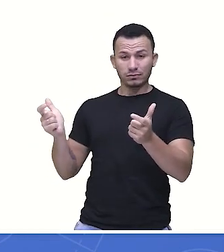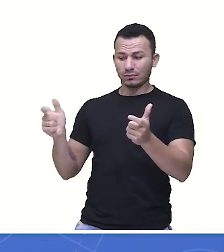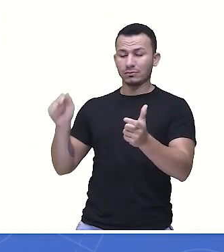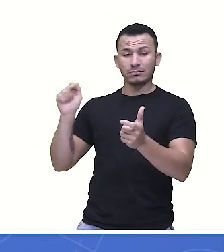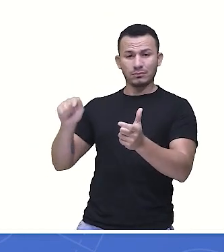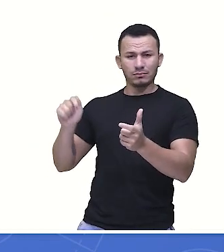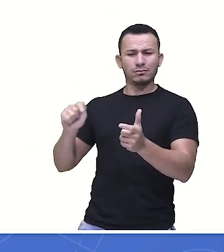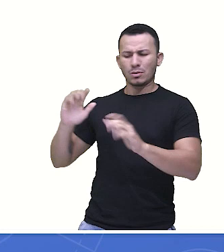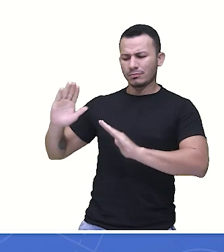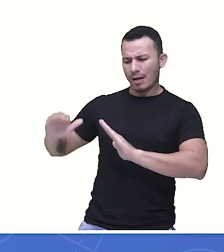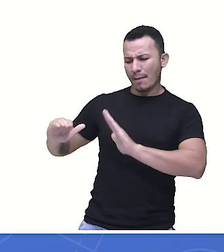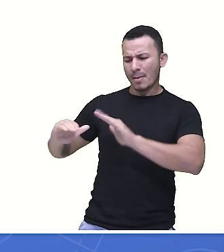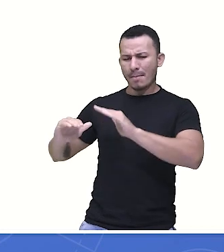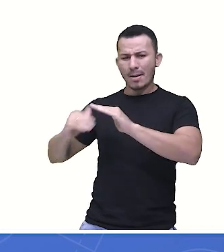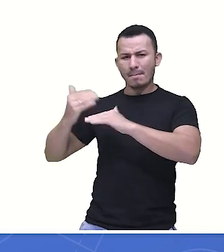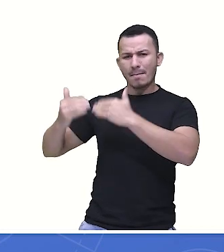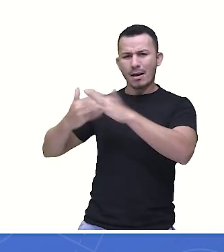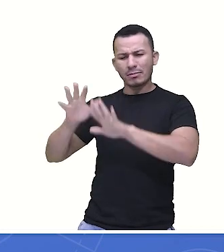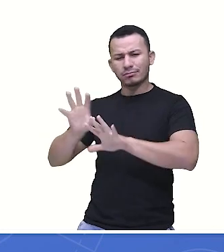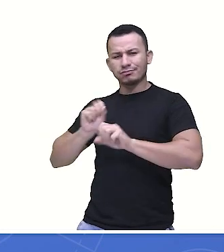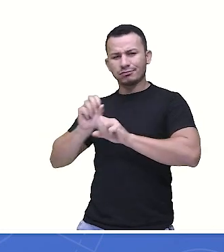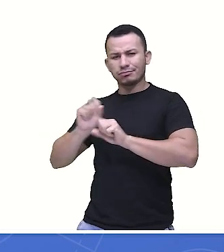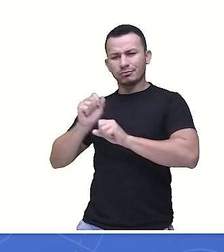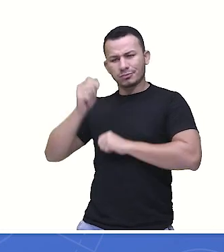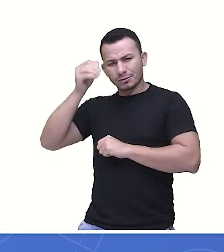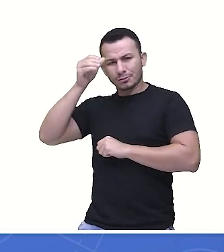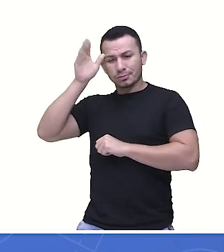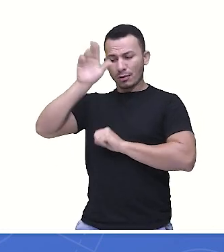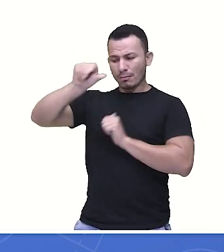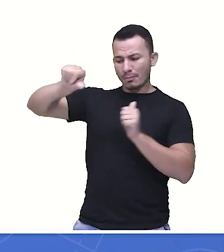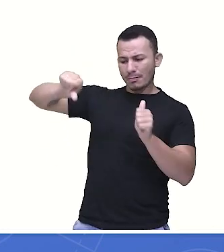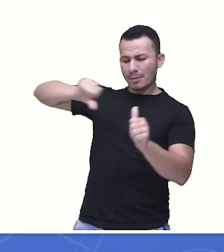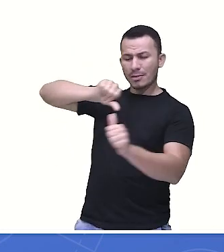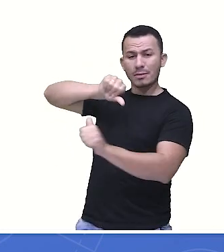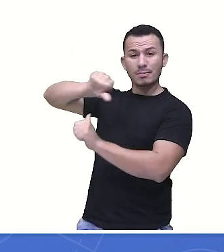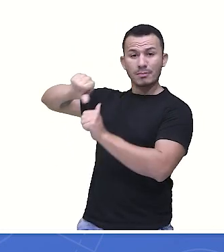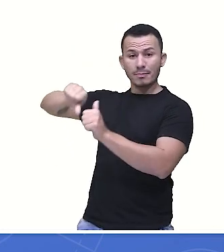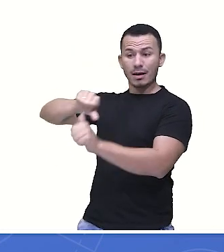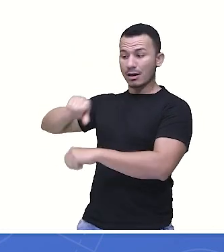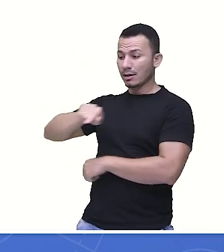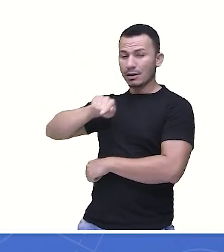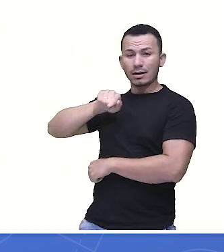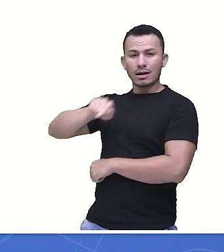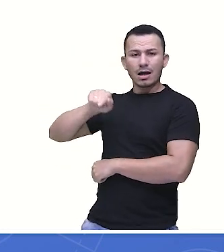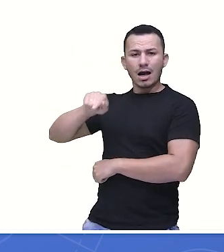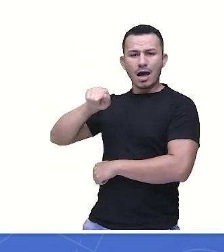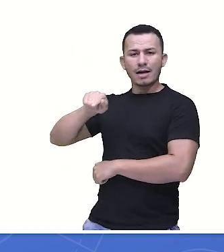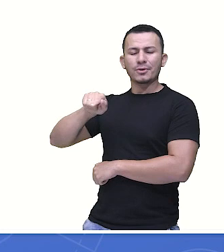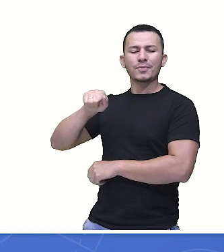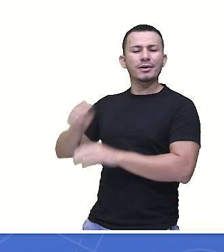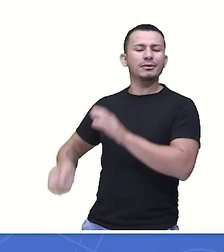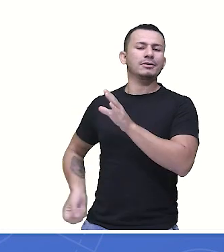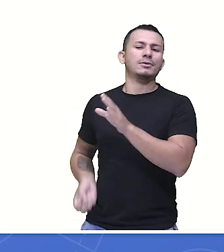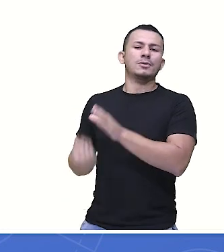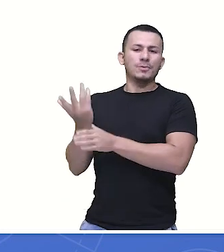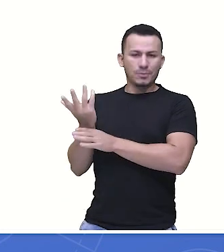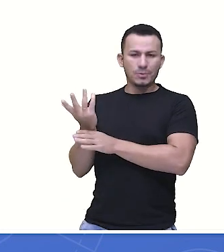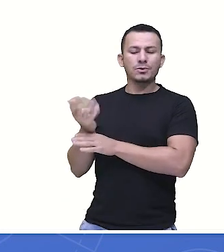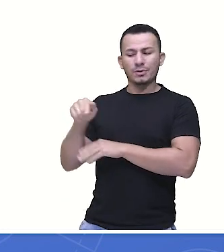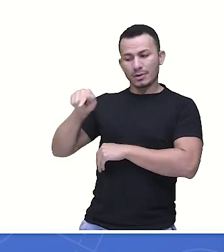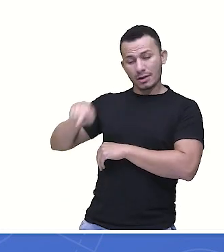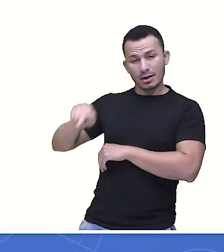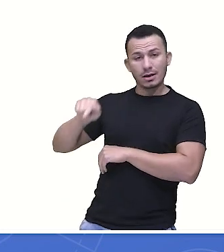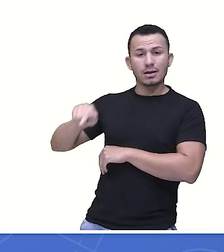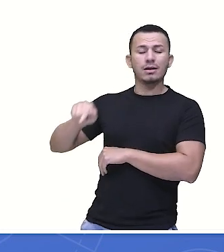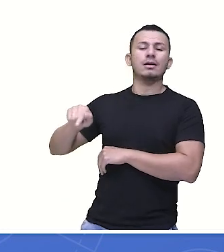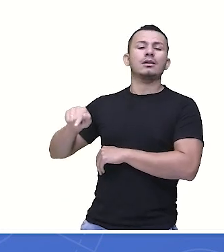vão se modernizando, então aí vai surgir, né, a figura,